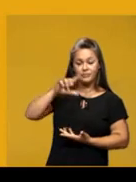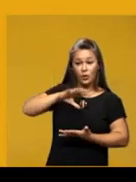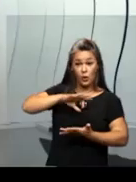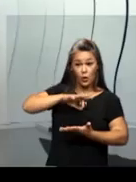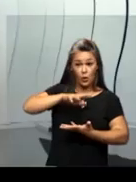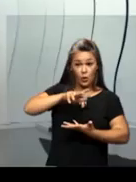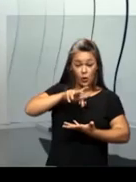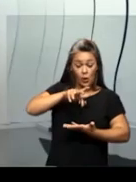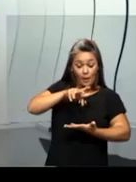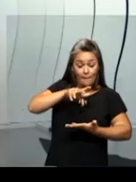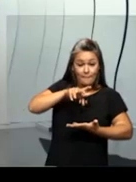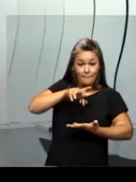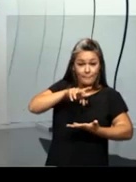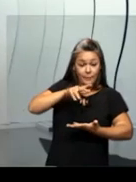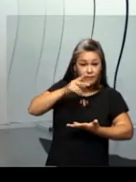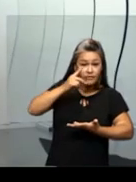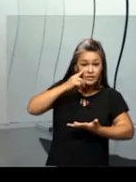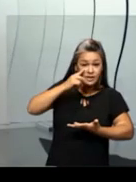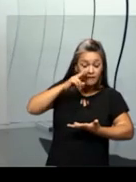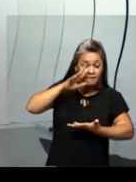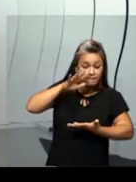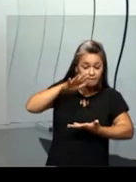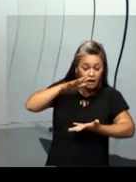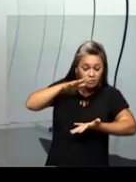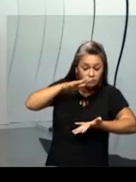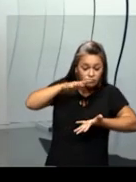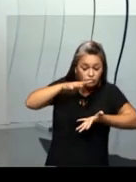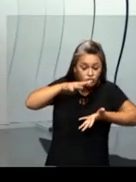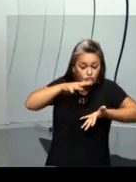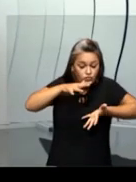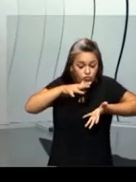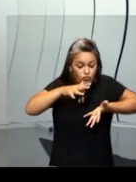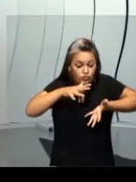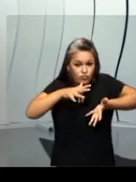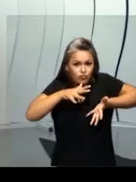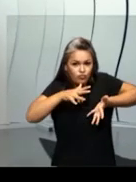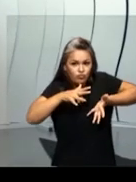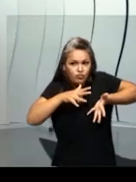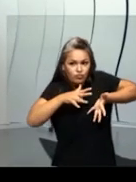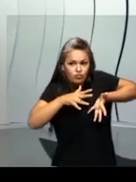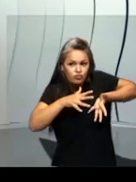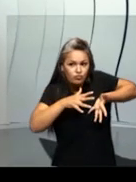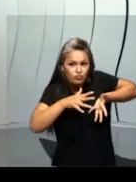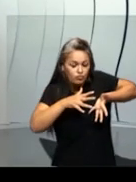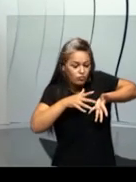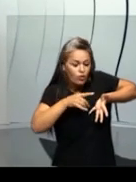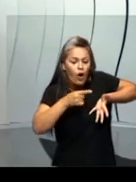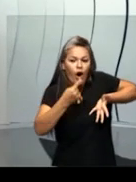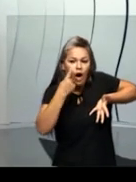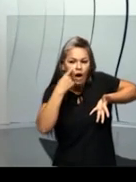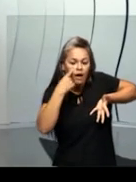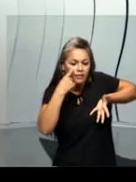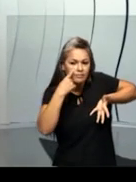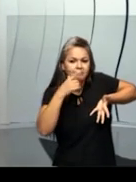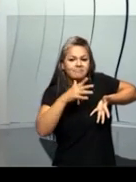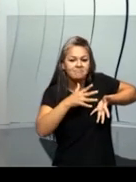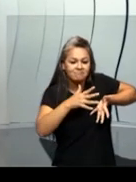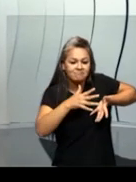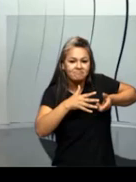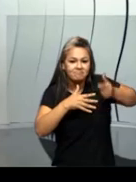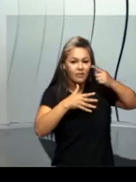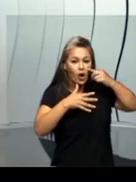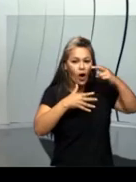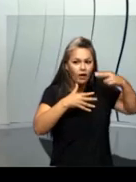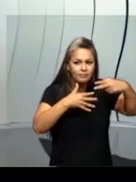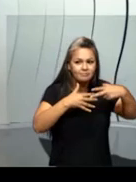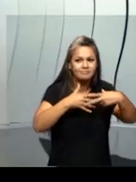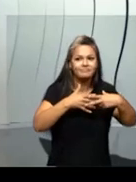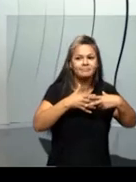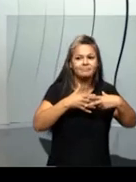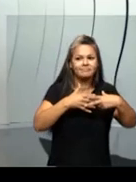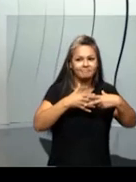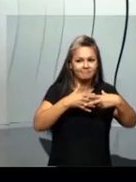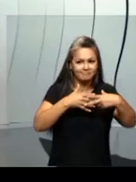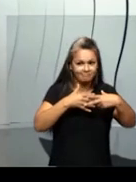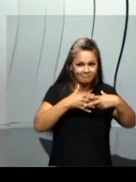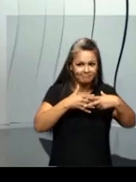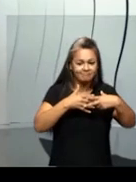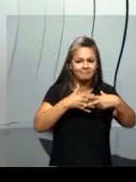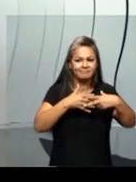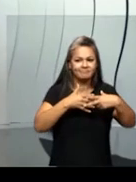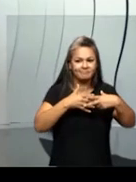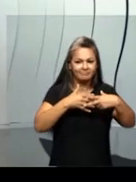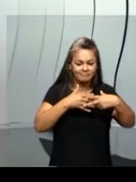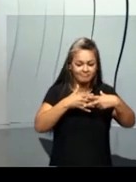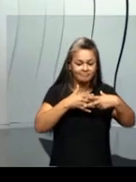dar destaque e ênfase aí também a esse tipo de construção desses mapas, ok? Também destaque para a região